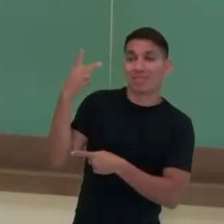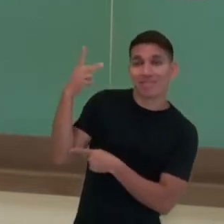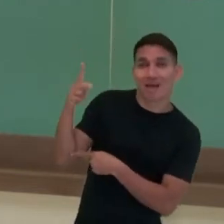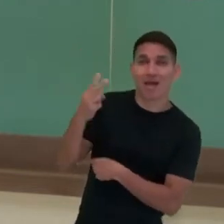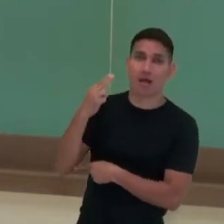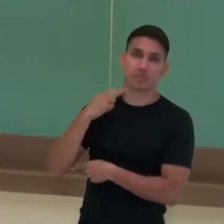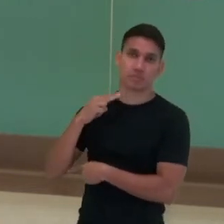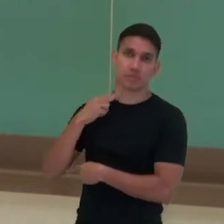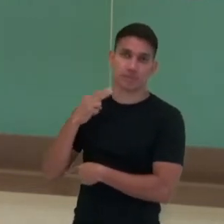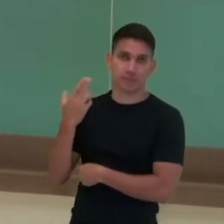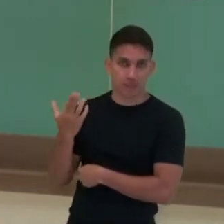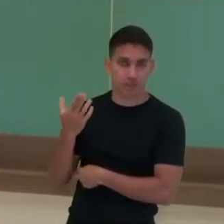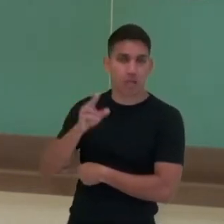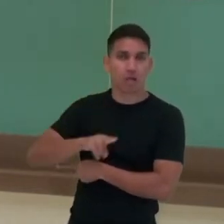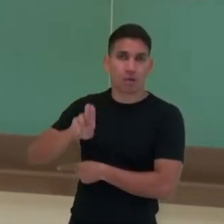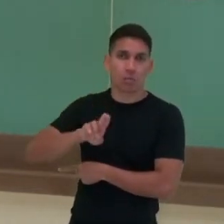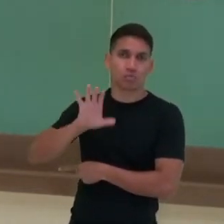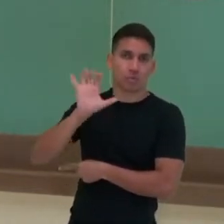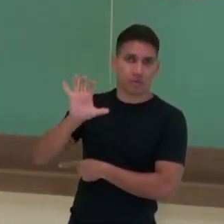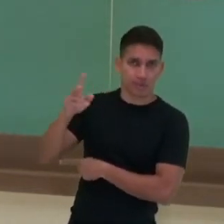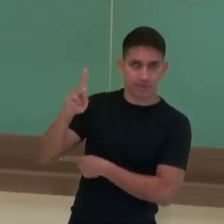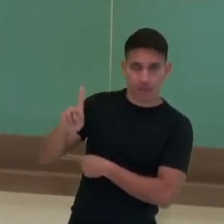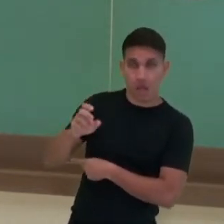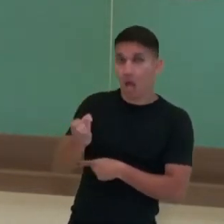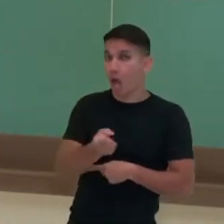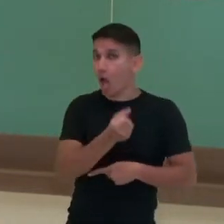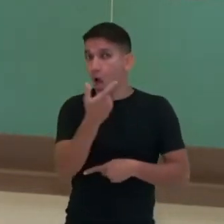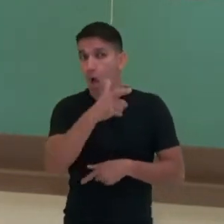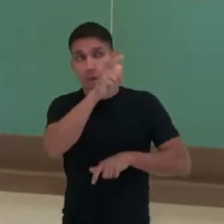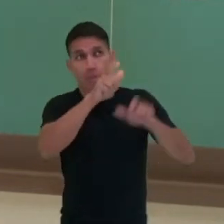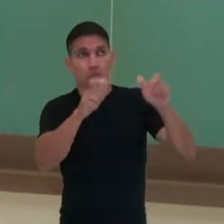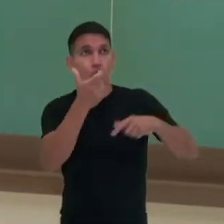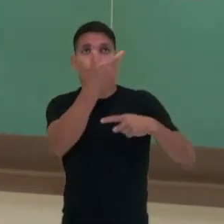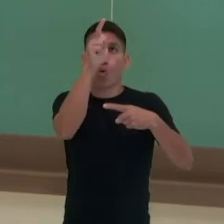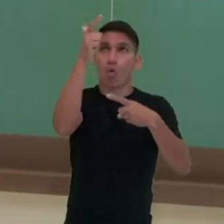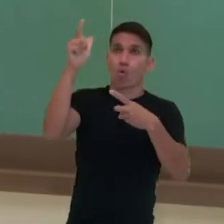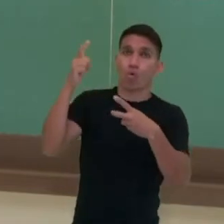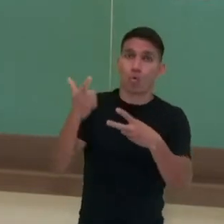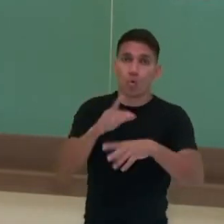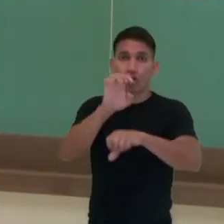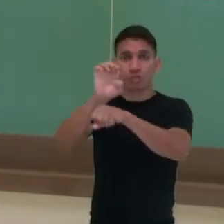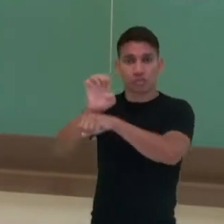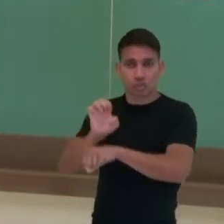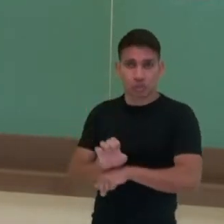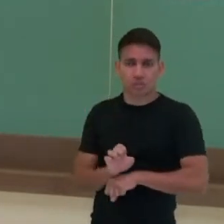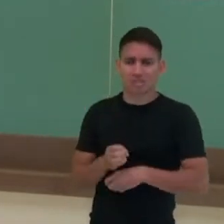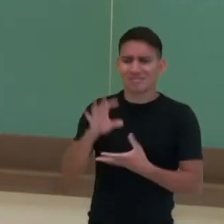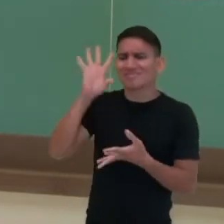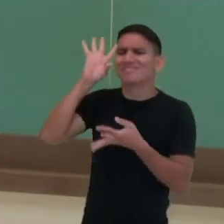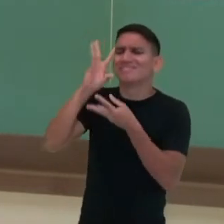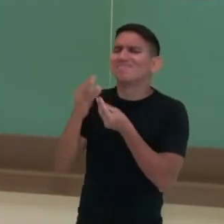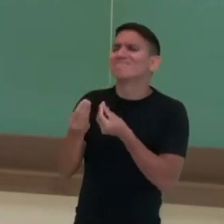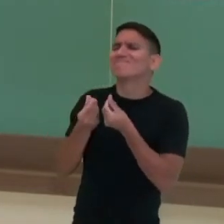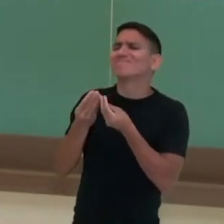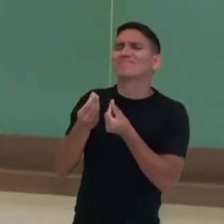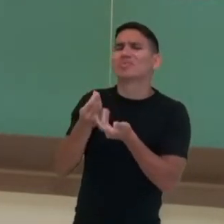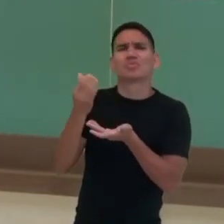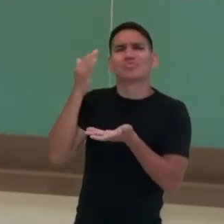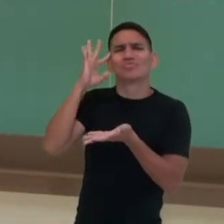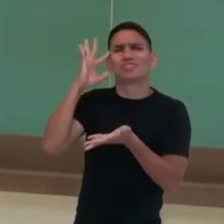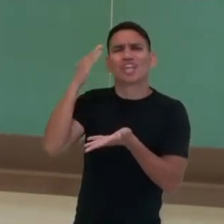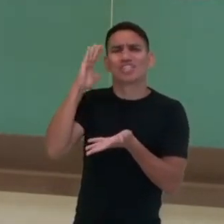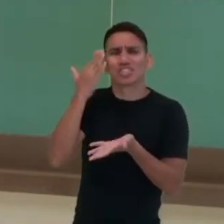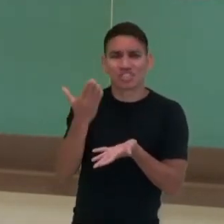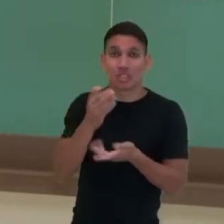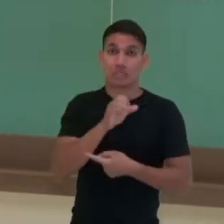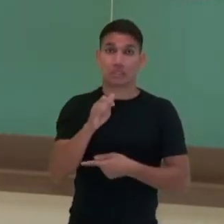Minas Gerais. E às vezes algumas pessoas de outro estado podem não compreender. Se o causo for